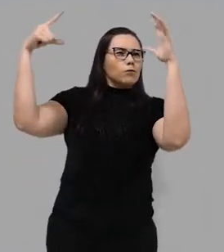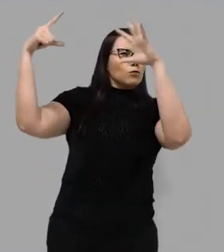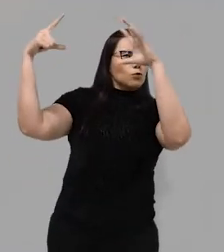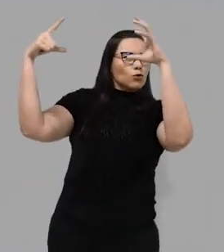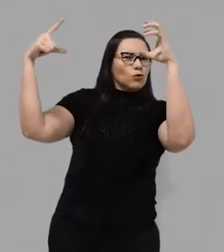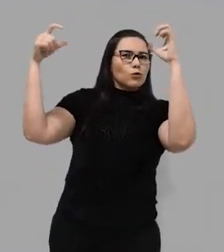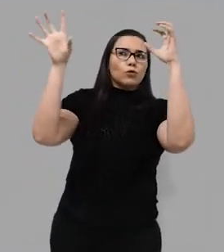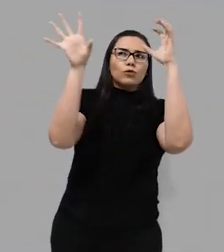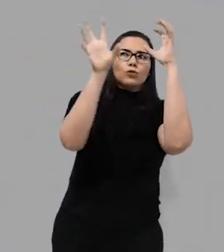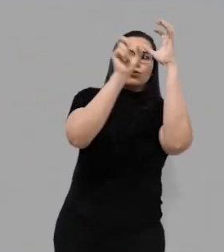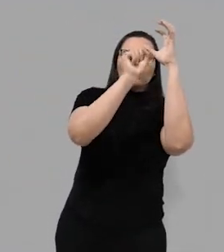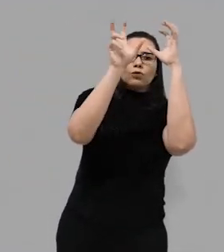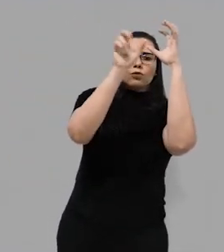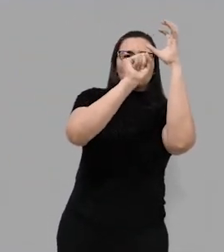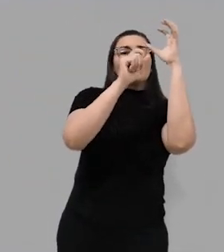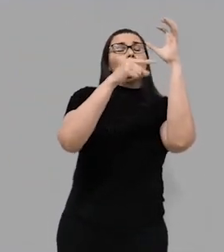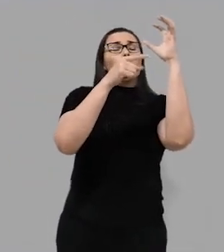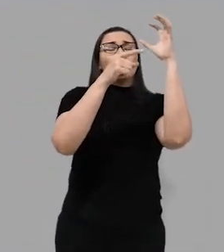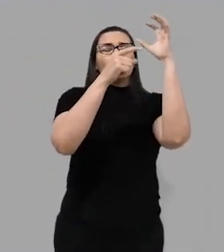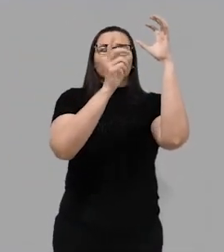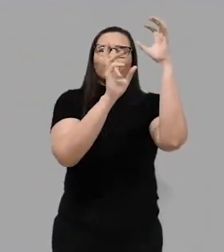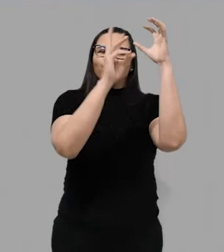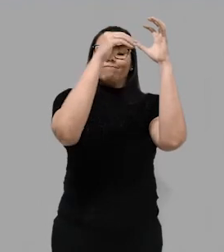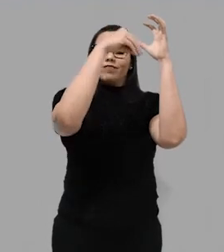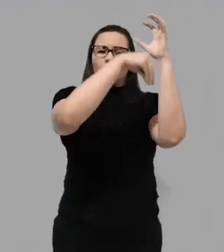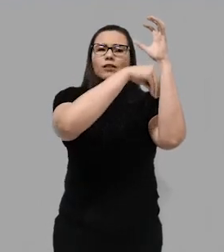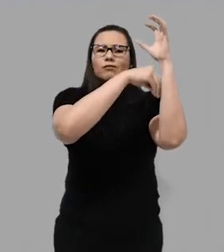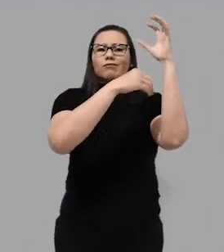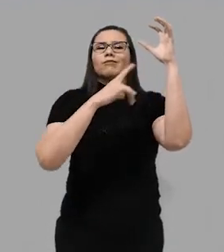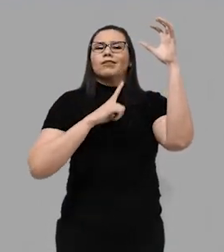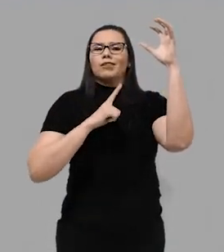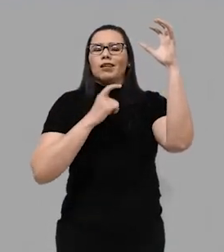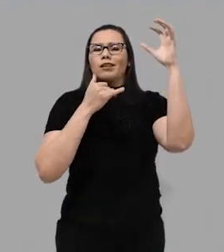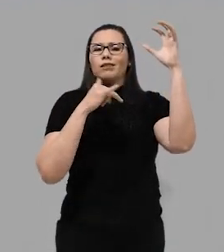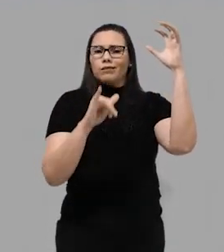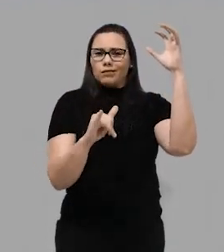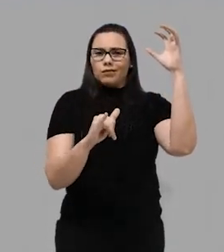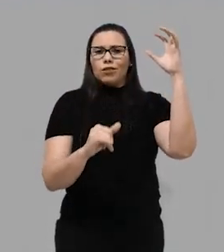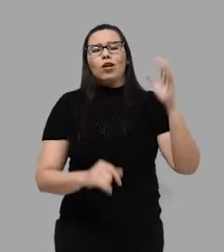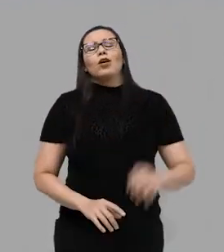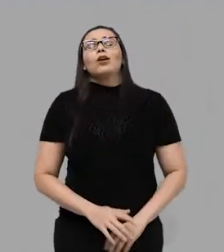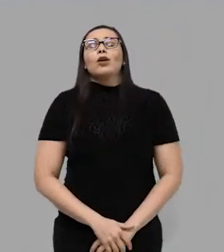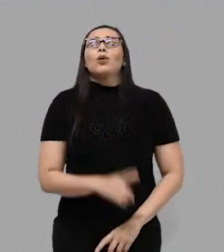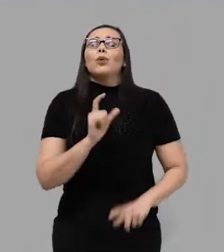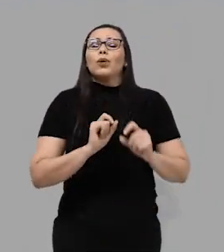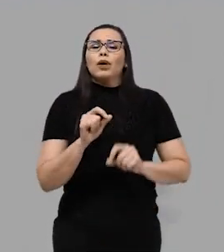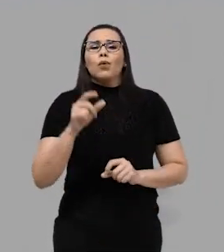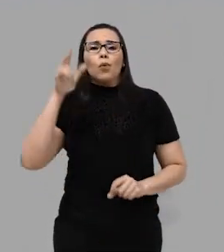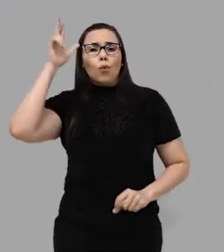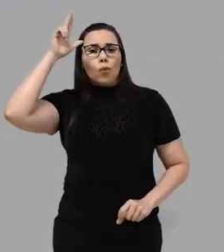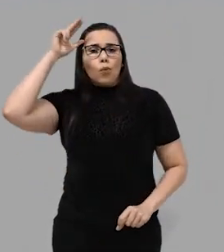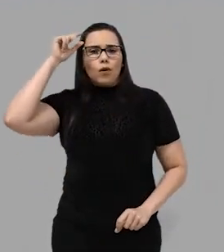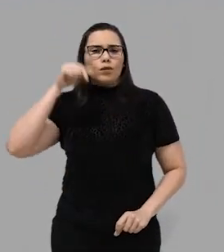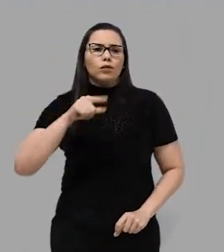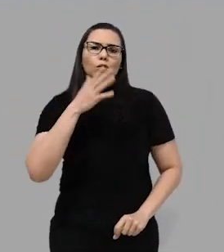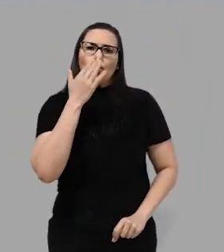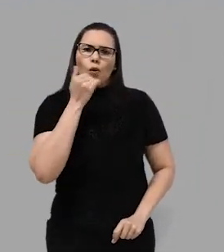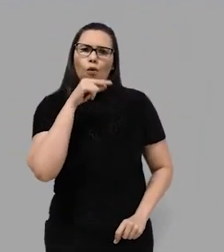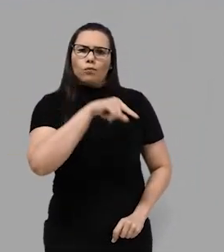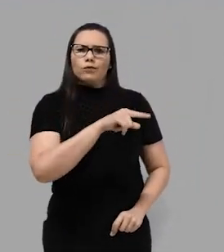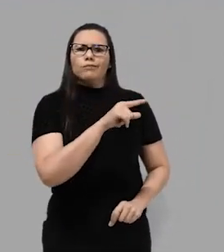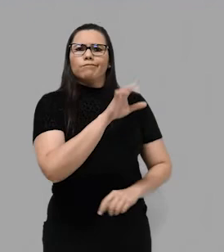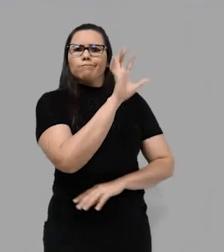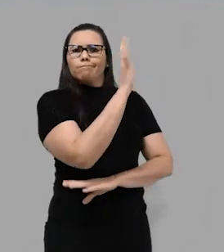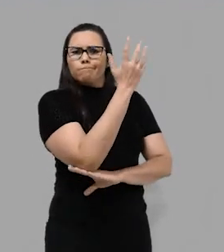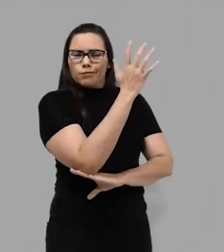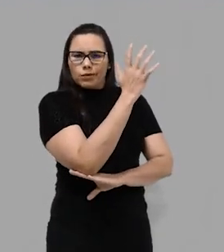seu predador, no caso aqui o coelho que se alimentou da planta, né? Essa energia que ele absorveu dessa planta,